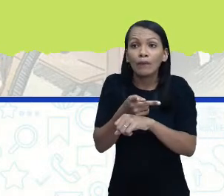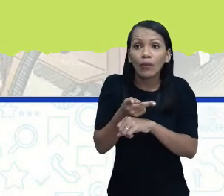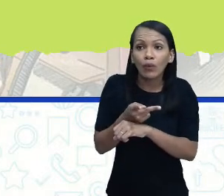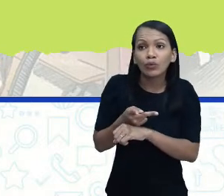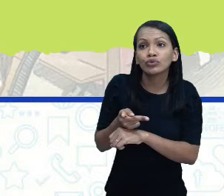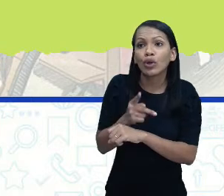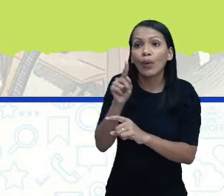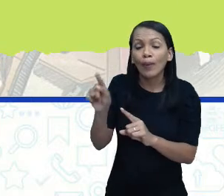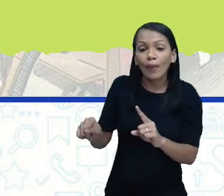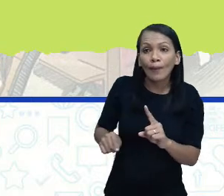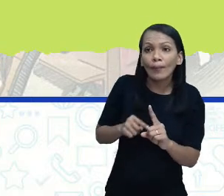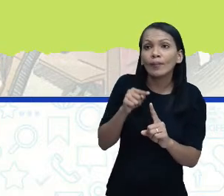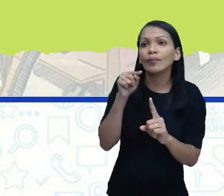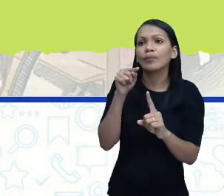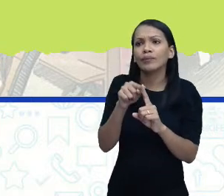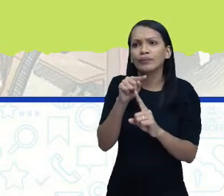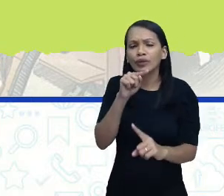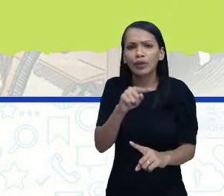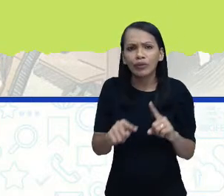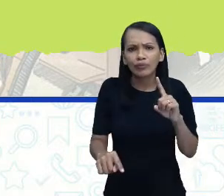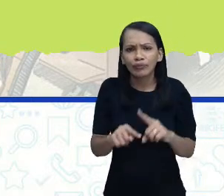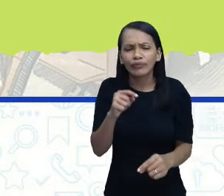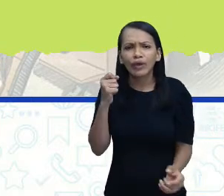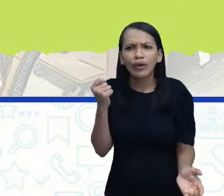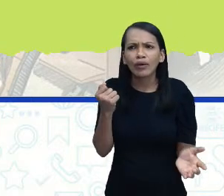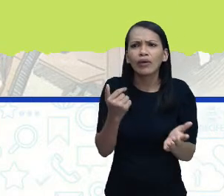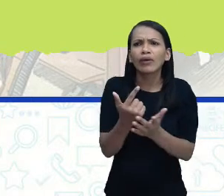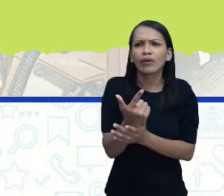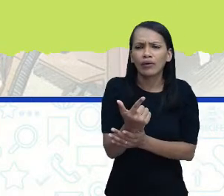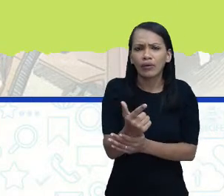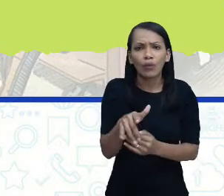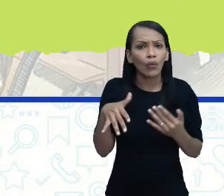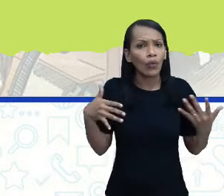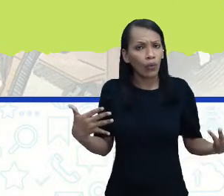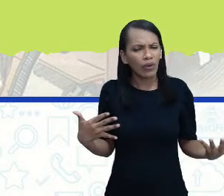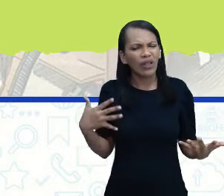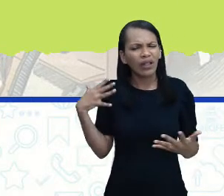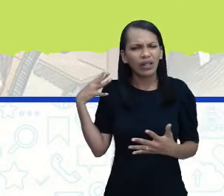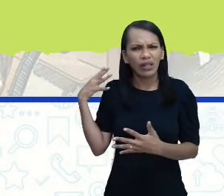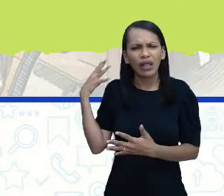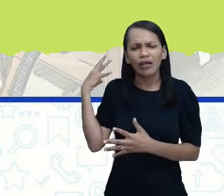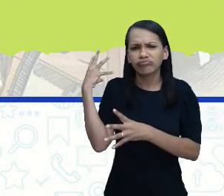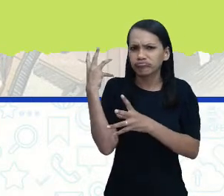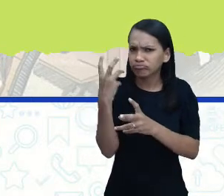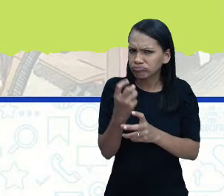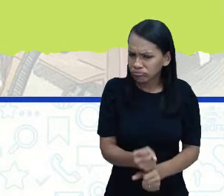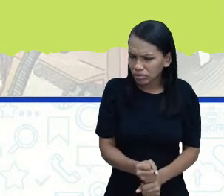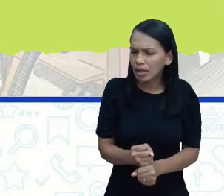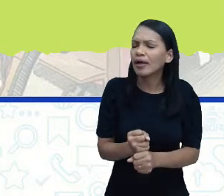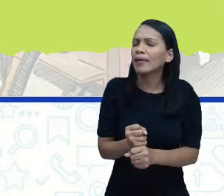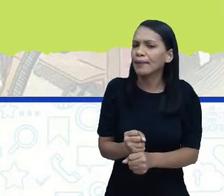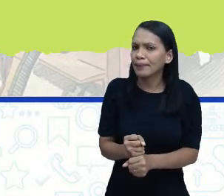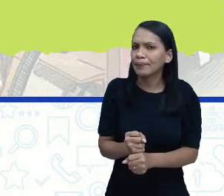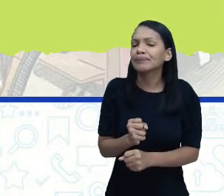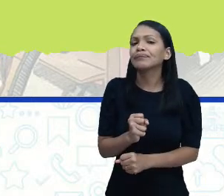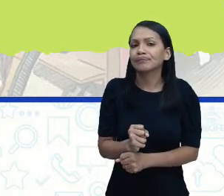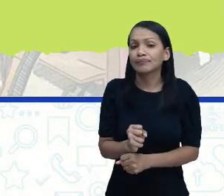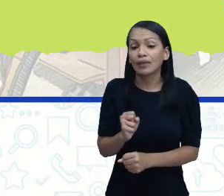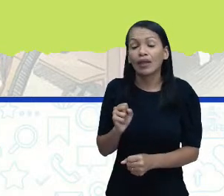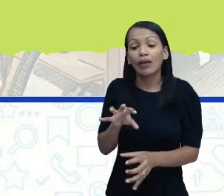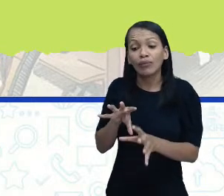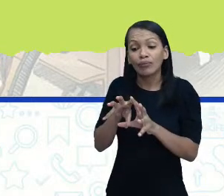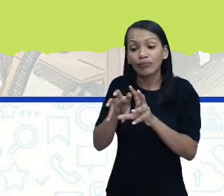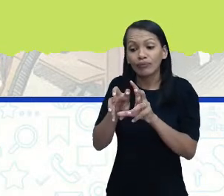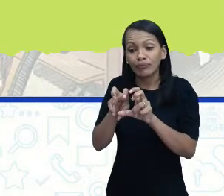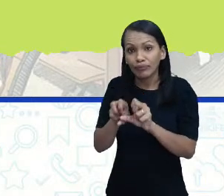e fornecer matéria-prima. Vamos recapitular um pouquinho. Quando a gente falou aí do colonialismo ele tinha,